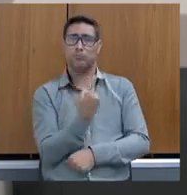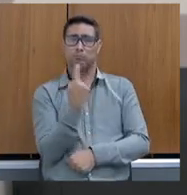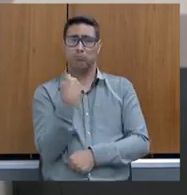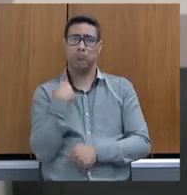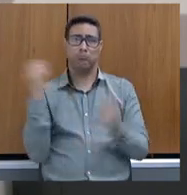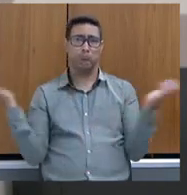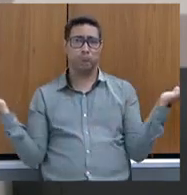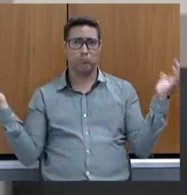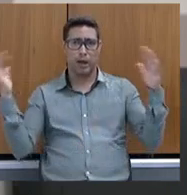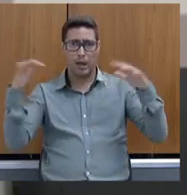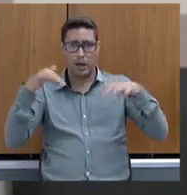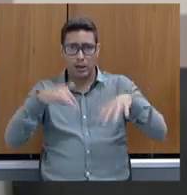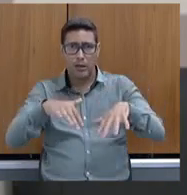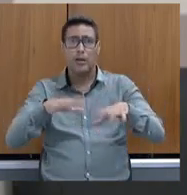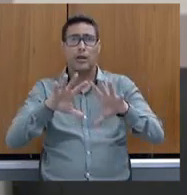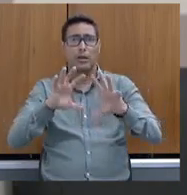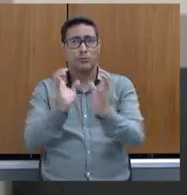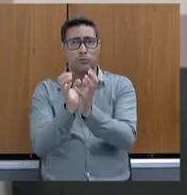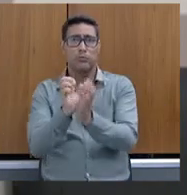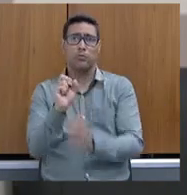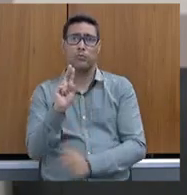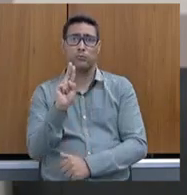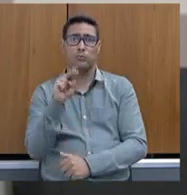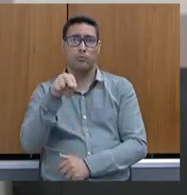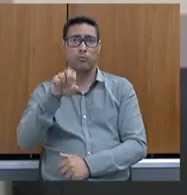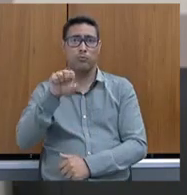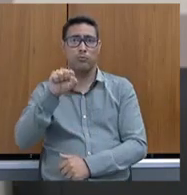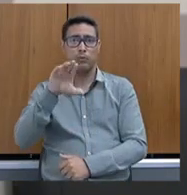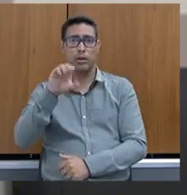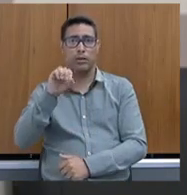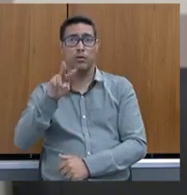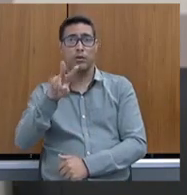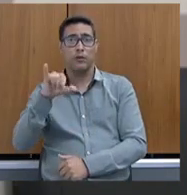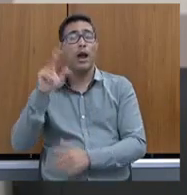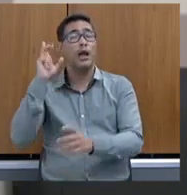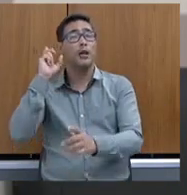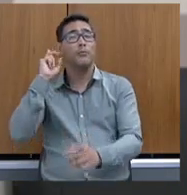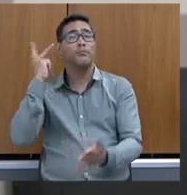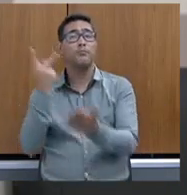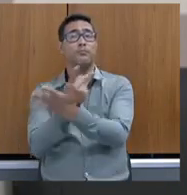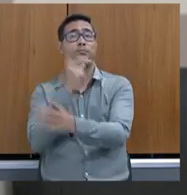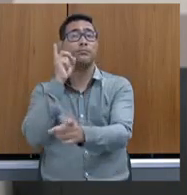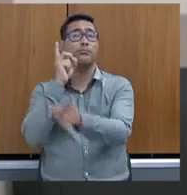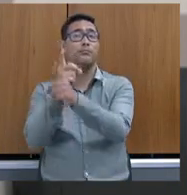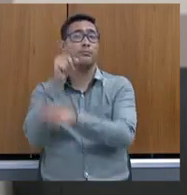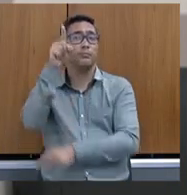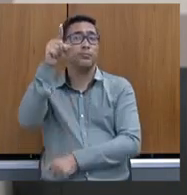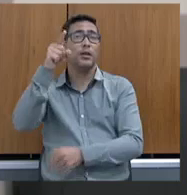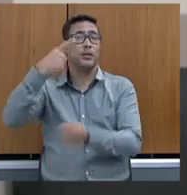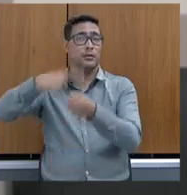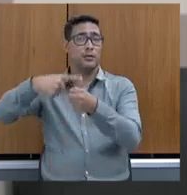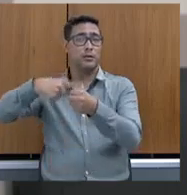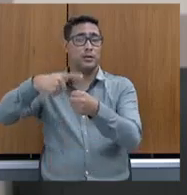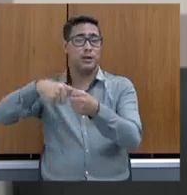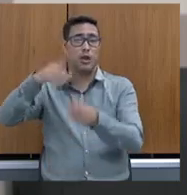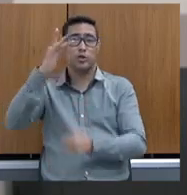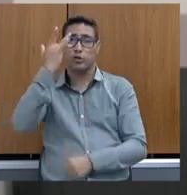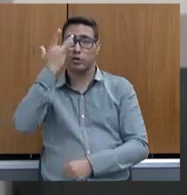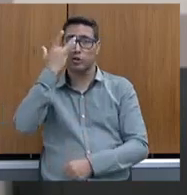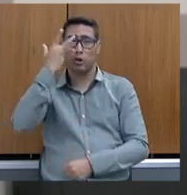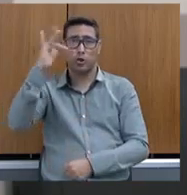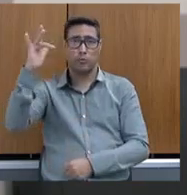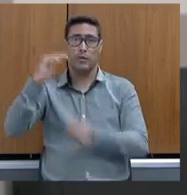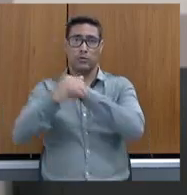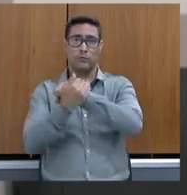fevereiro na convenção mundial da Unesco que acontecerá na cidade de Ouro Preto patrimônio é material o patrimônio